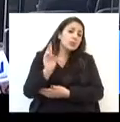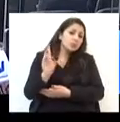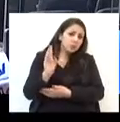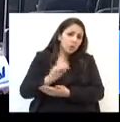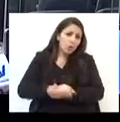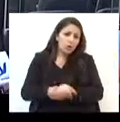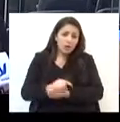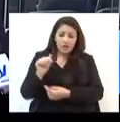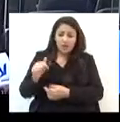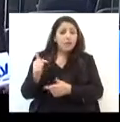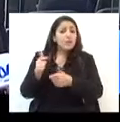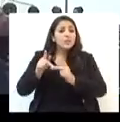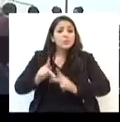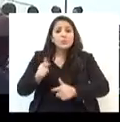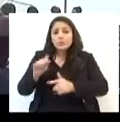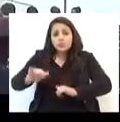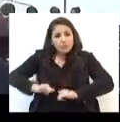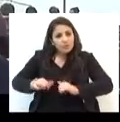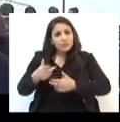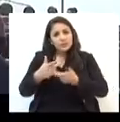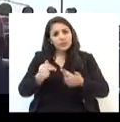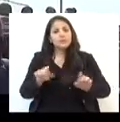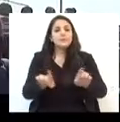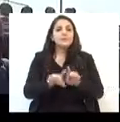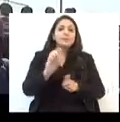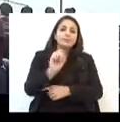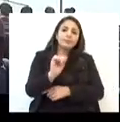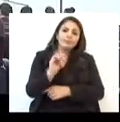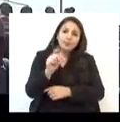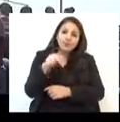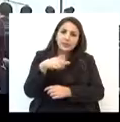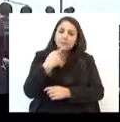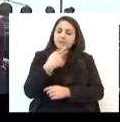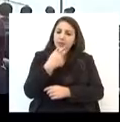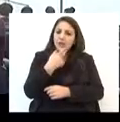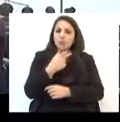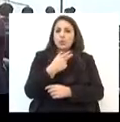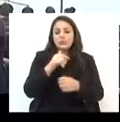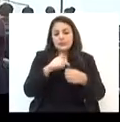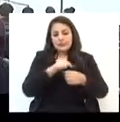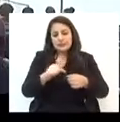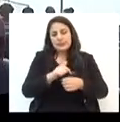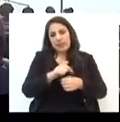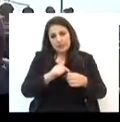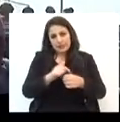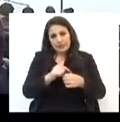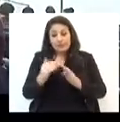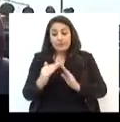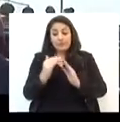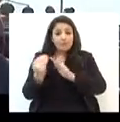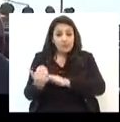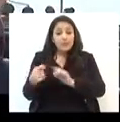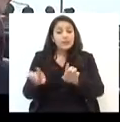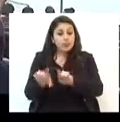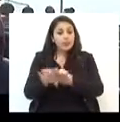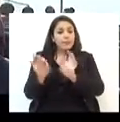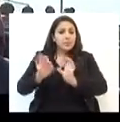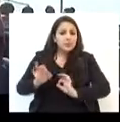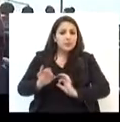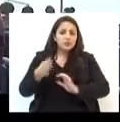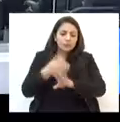drogas, porque as sequelas estão aí. O vereador Sidney Ávila contou que a cidade vizinha também planeja implementar